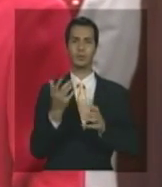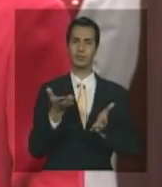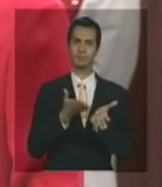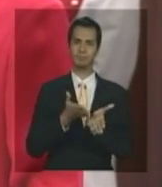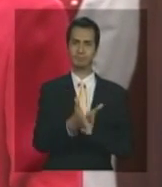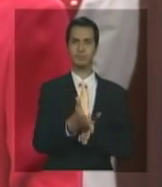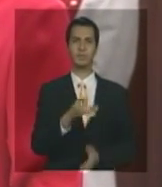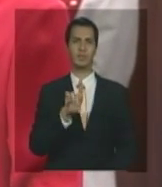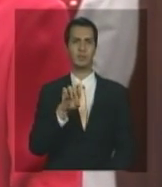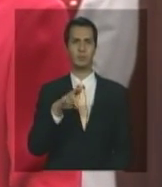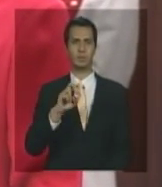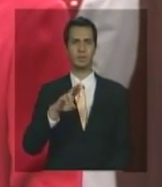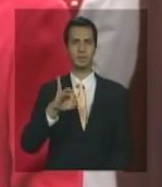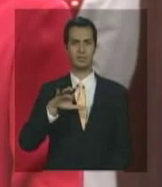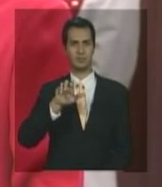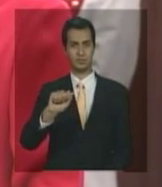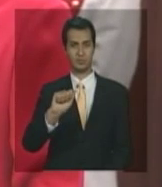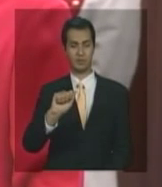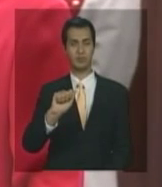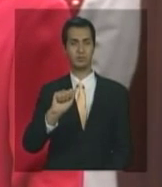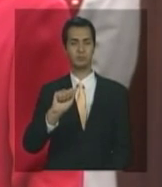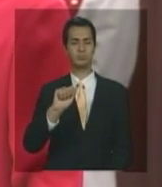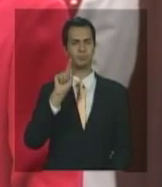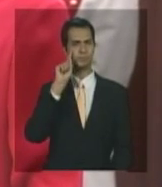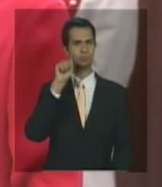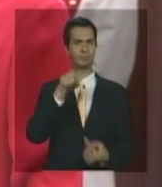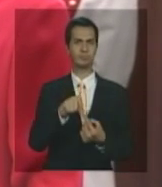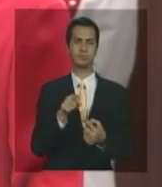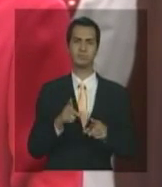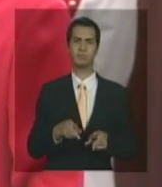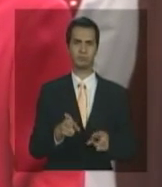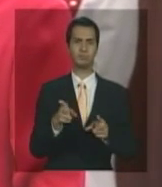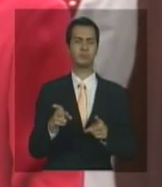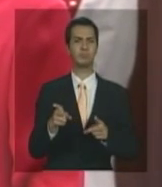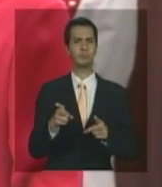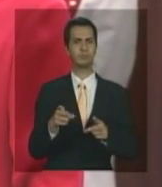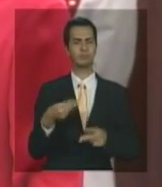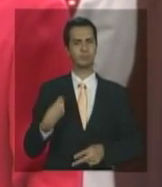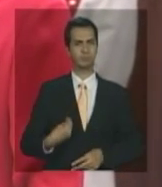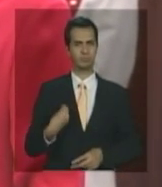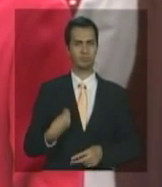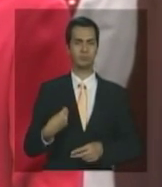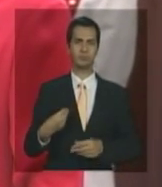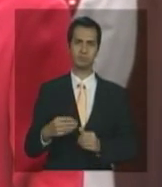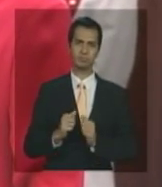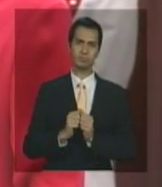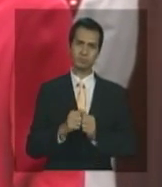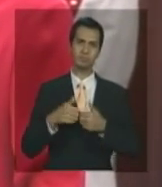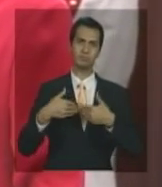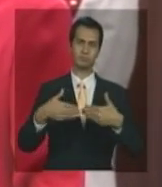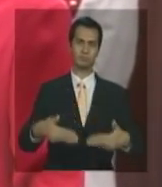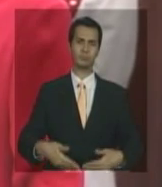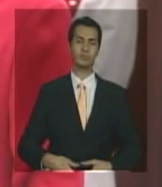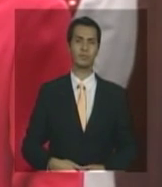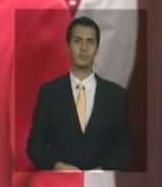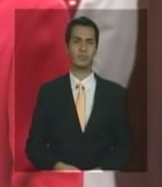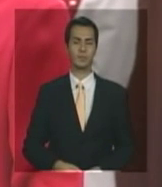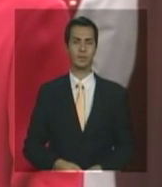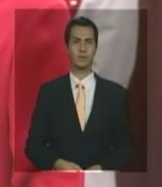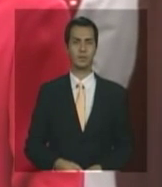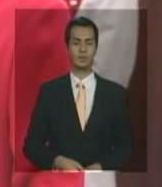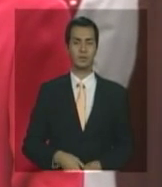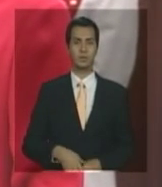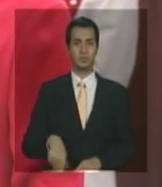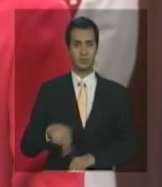como valor, instrumento e objetivo de nossa convivência. Nossas afinidades também